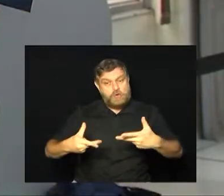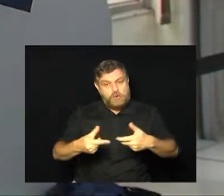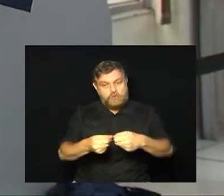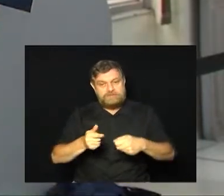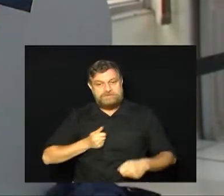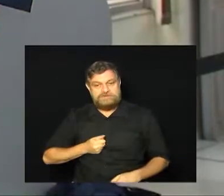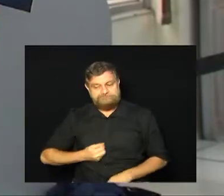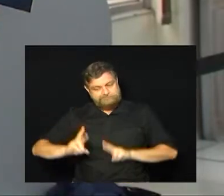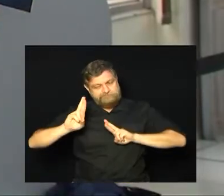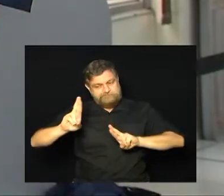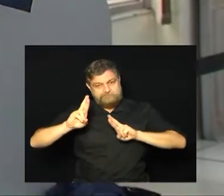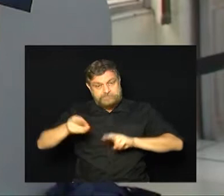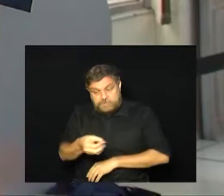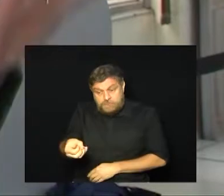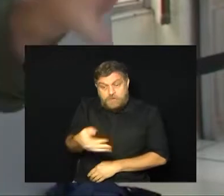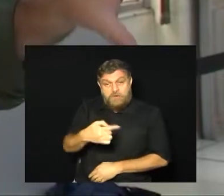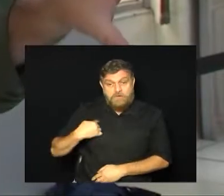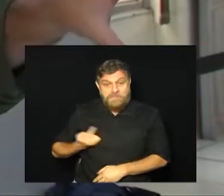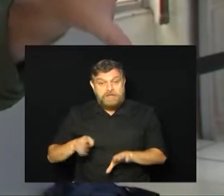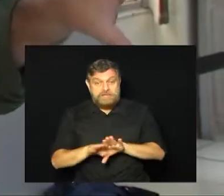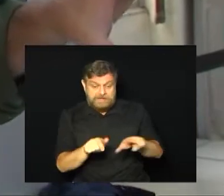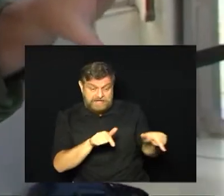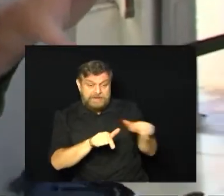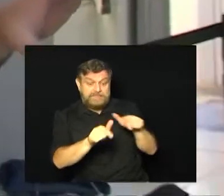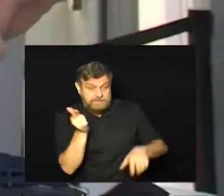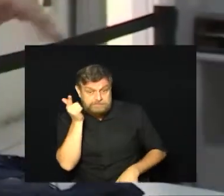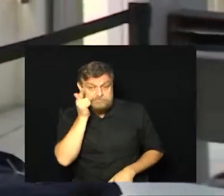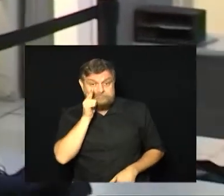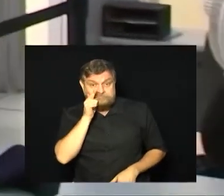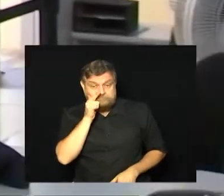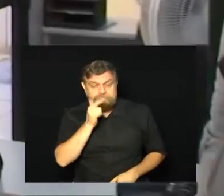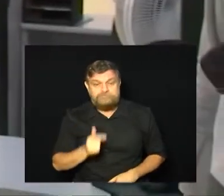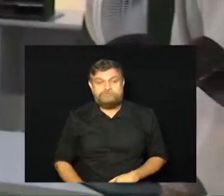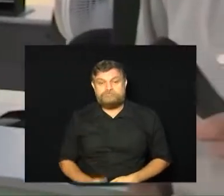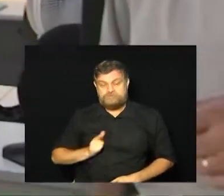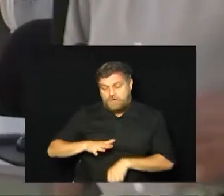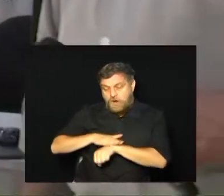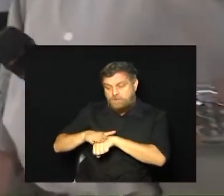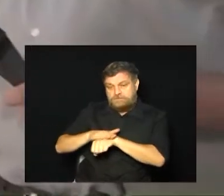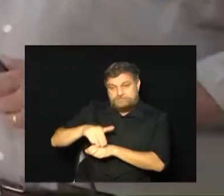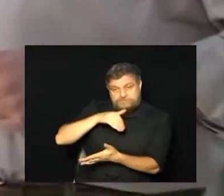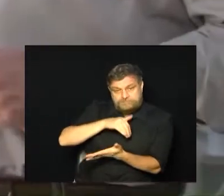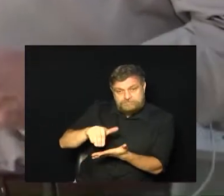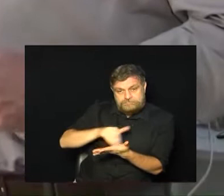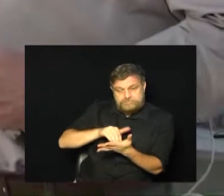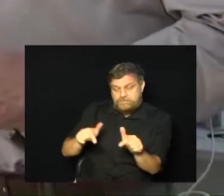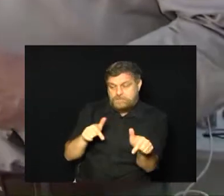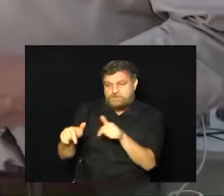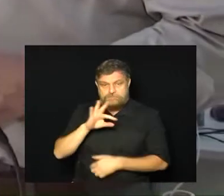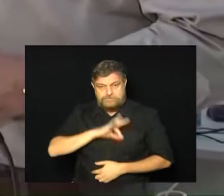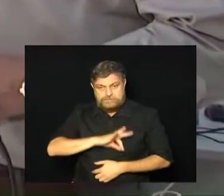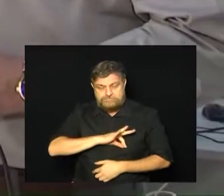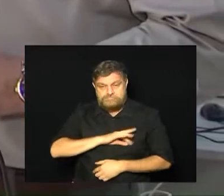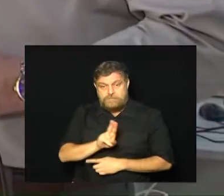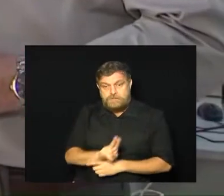novas expectativas, inclusive de emprego, né? Bom, por isso eu estou aqui com o secretário de Trabalho e Renda, o Gustavo Tella,